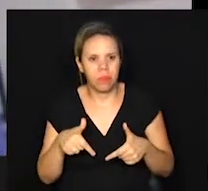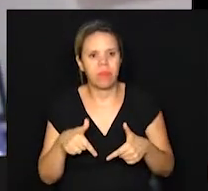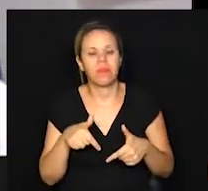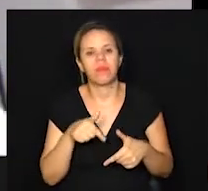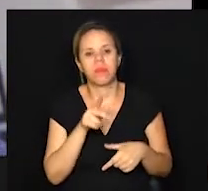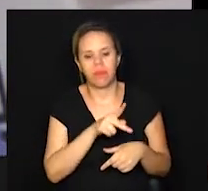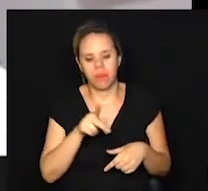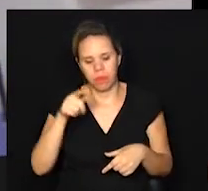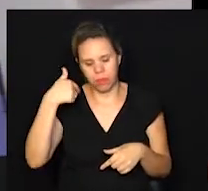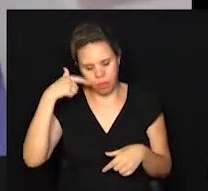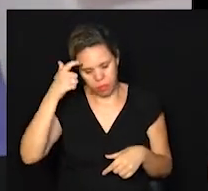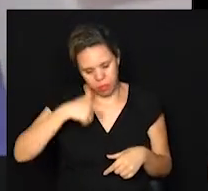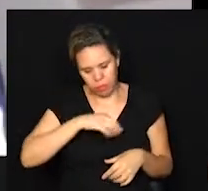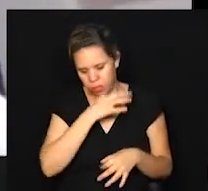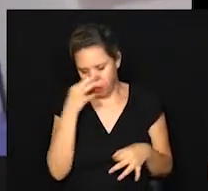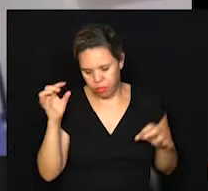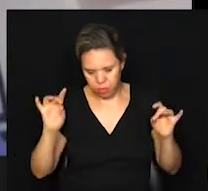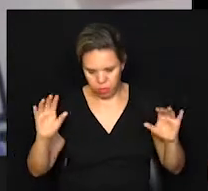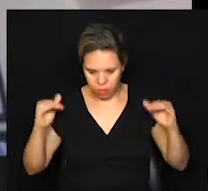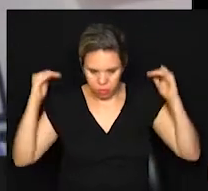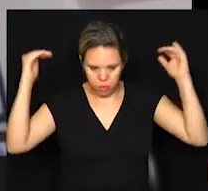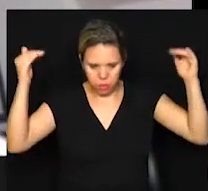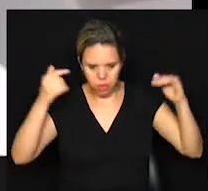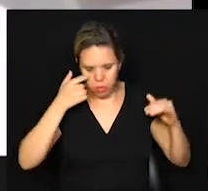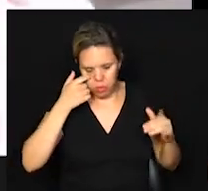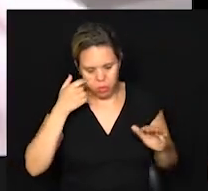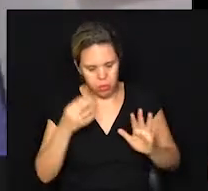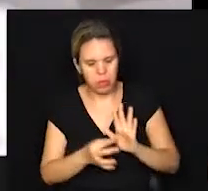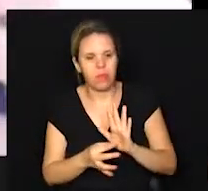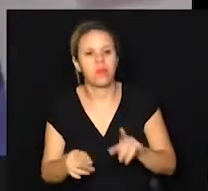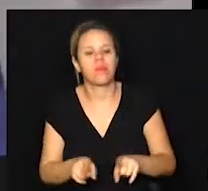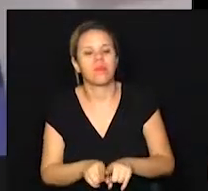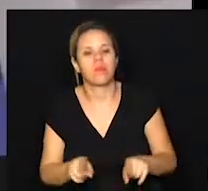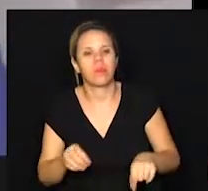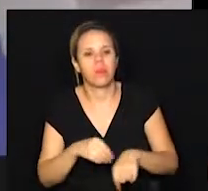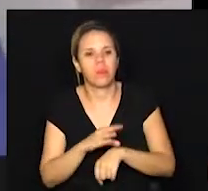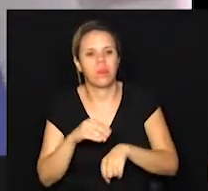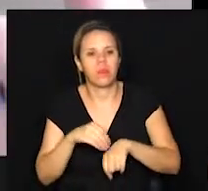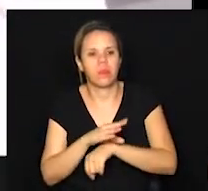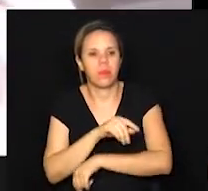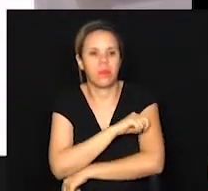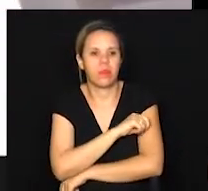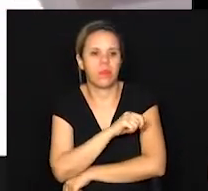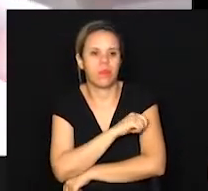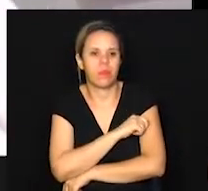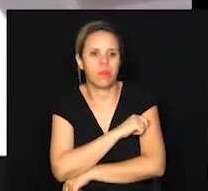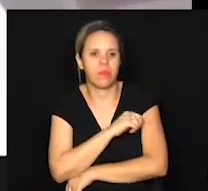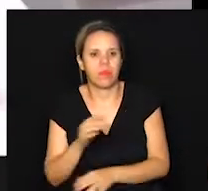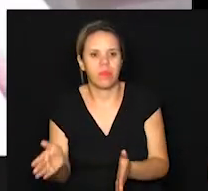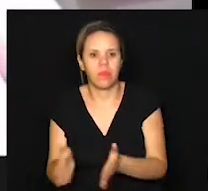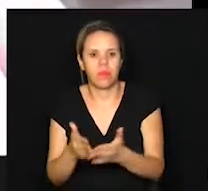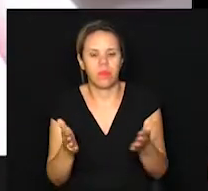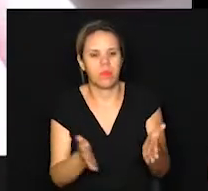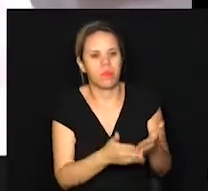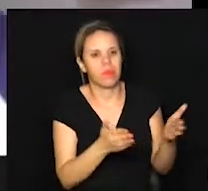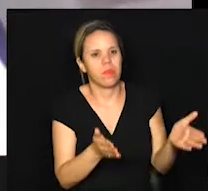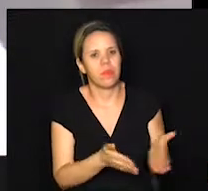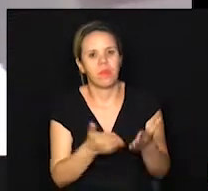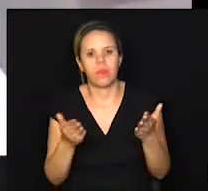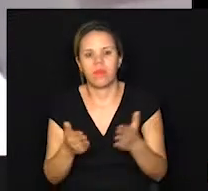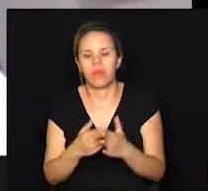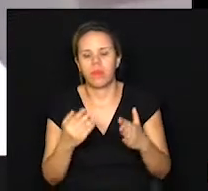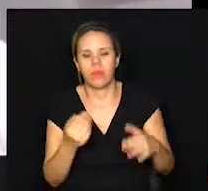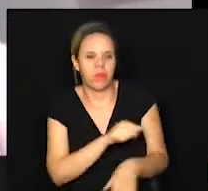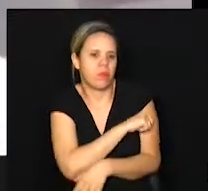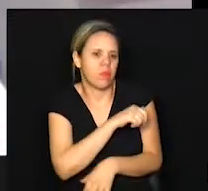educação. É um ato muito nobre, do meu ponto de vista também, poder levar alunos de comunidades carentes, alunos que são